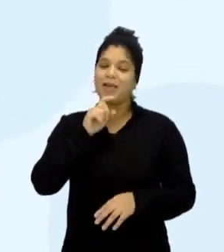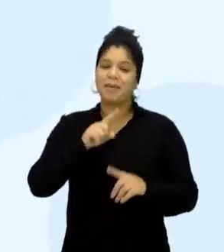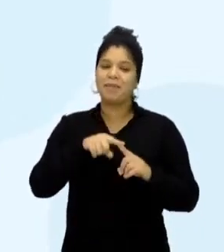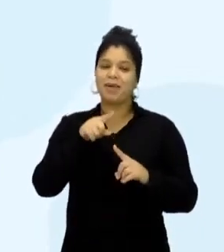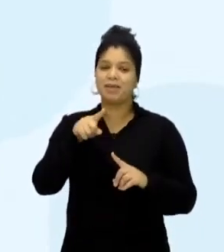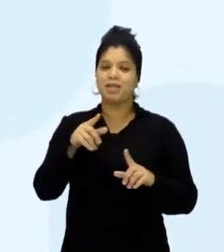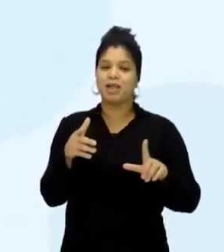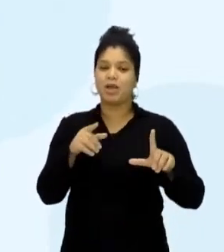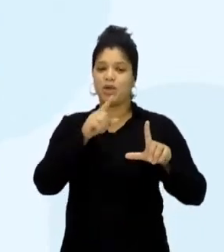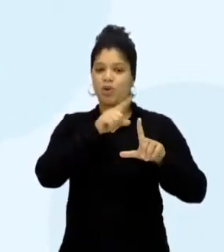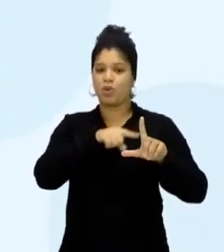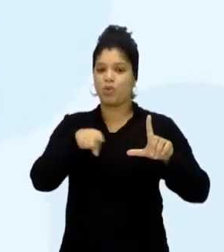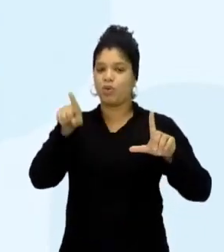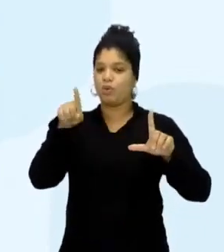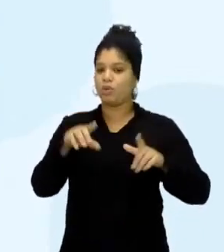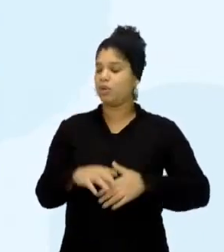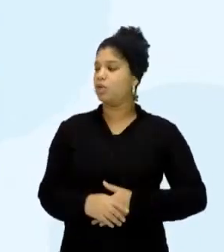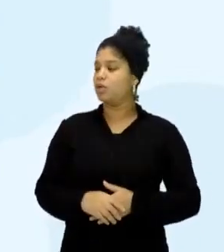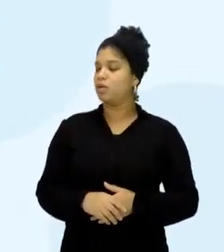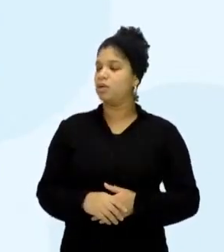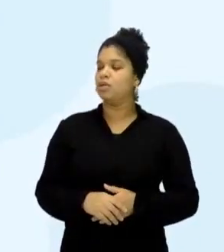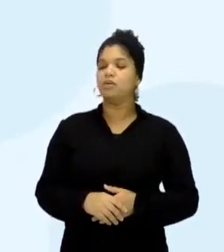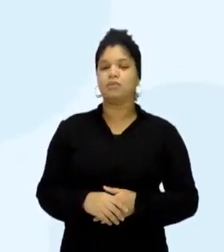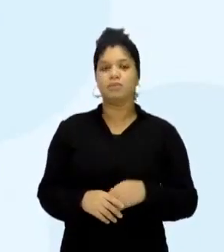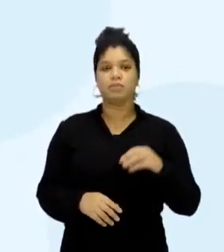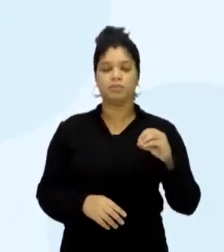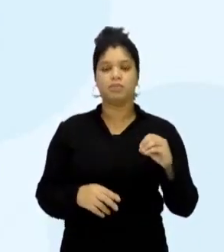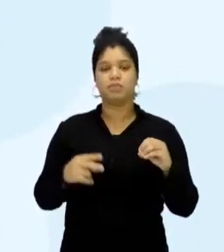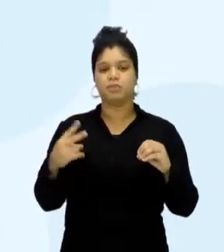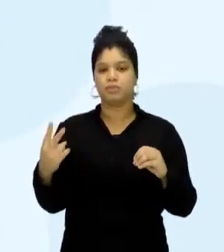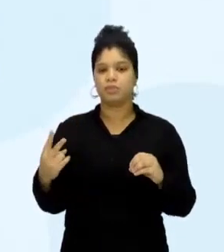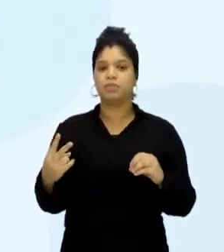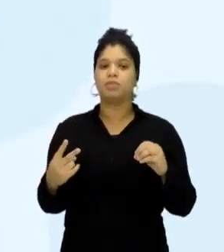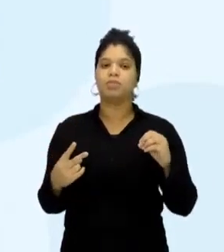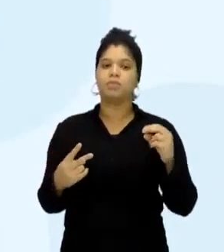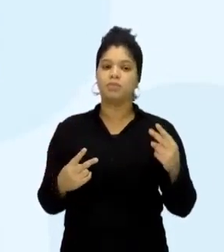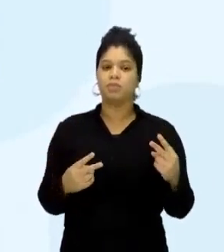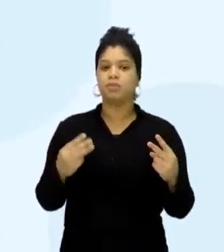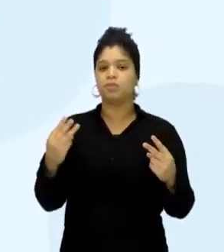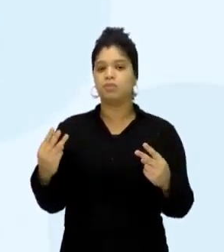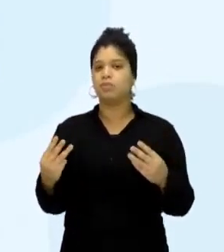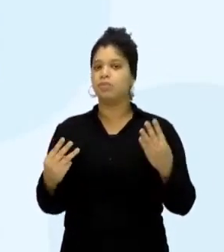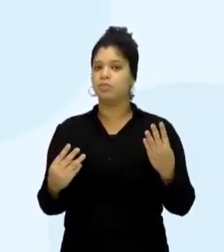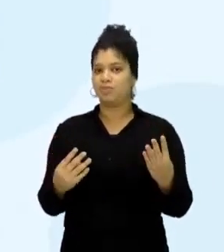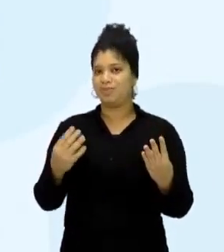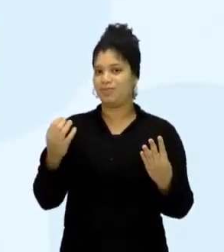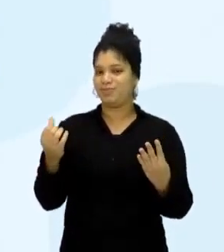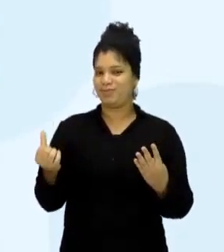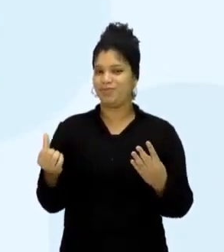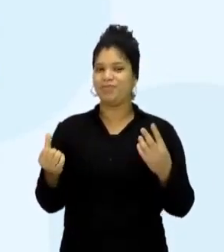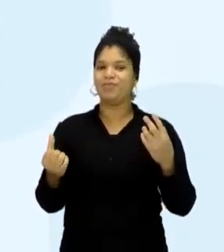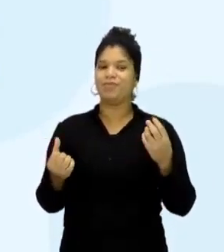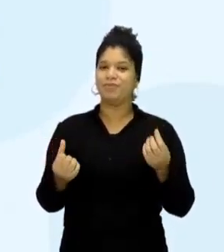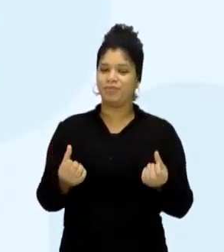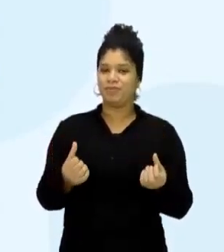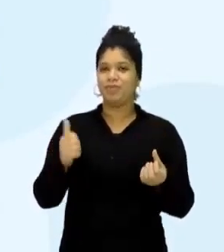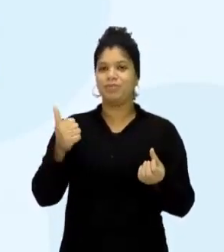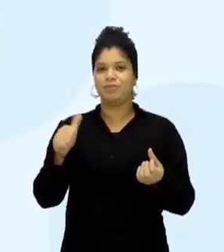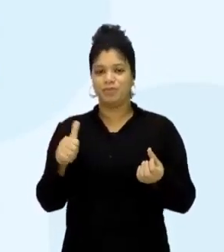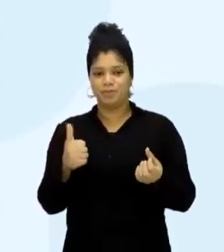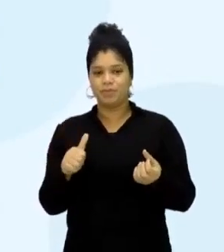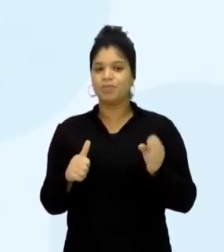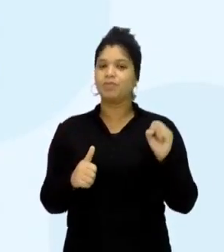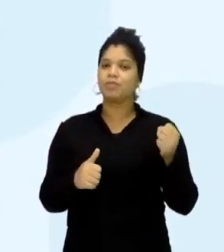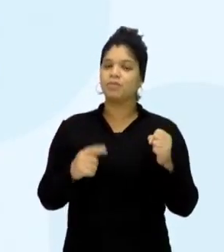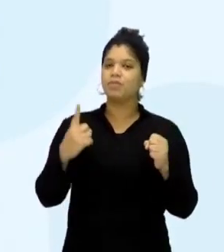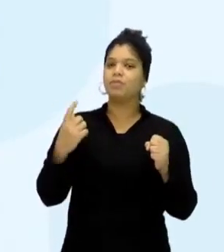Então a gente tem marcado lá o 0 com 2, o 2 com 3, o 4 com o 6, o 6 com o 11, o